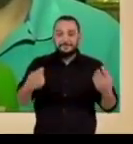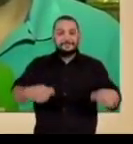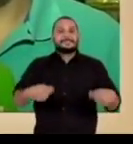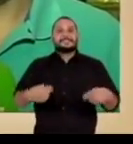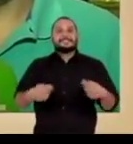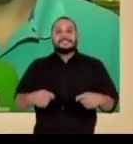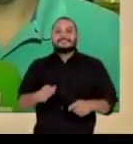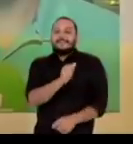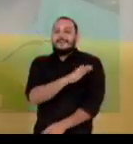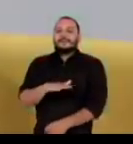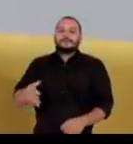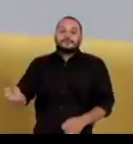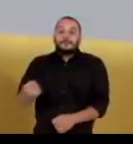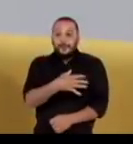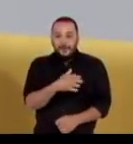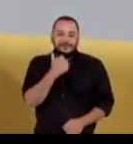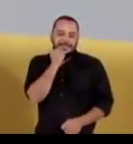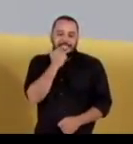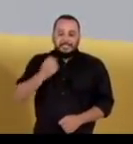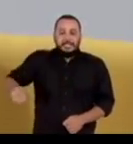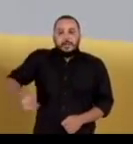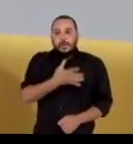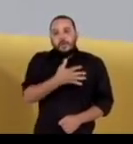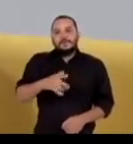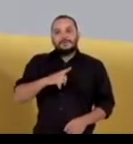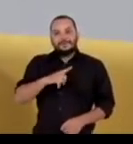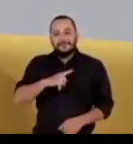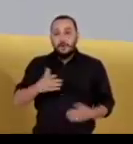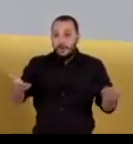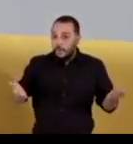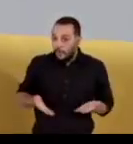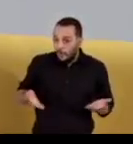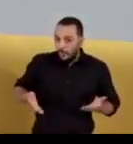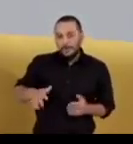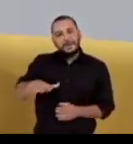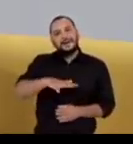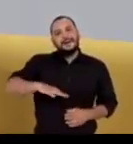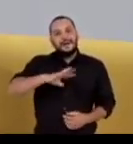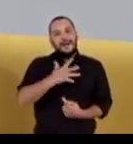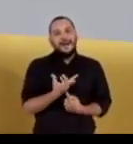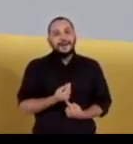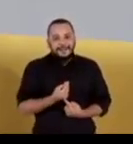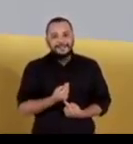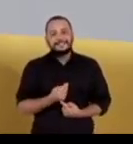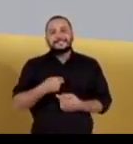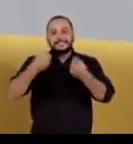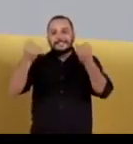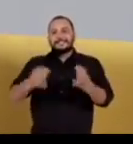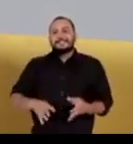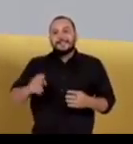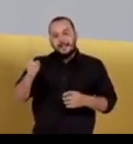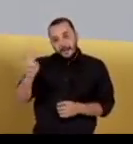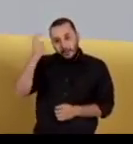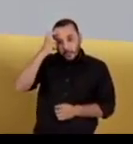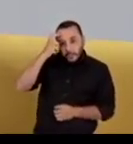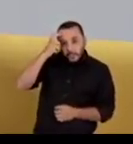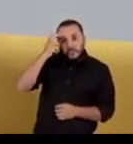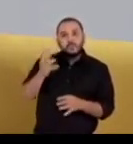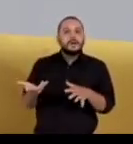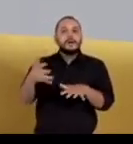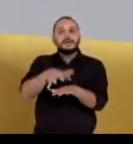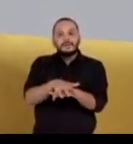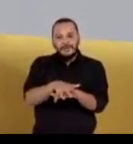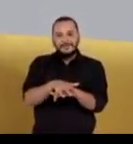novos estudantes e cientistas, né? Bom, hoje, no Espaço das Artes, a gente fala sobre a cultura inclusiva.